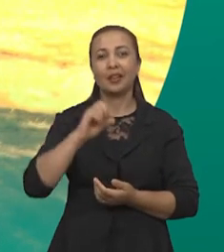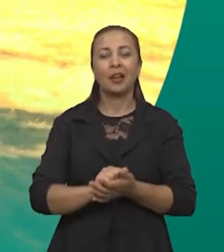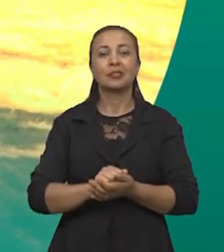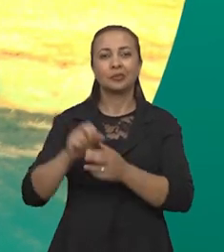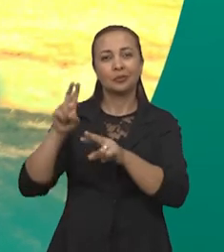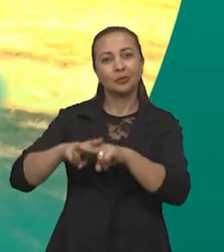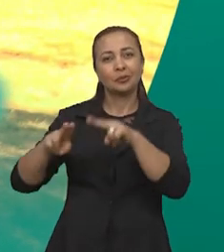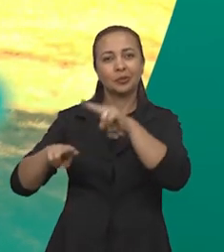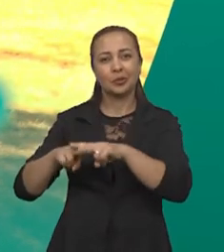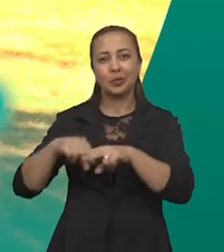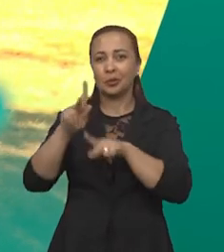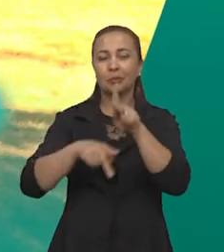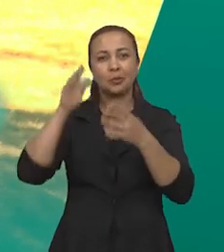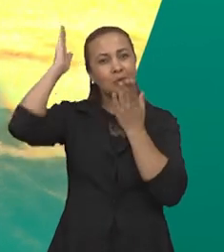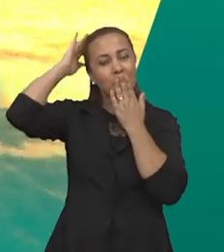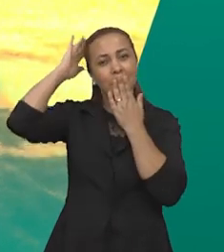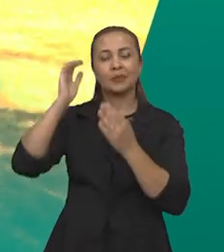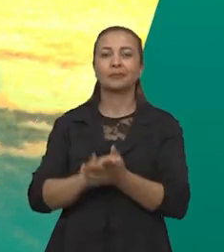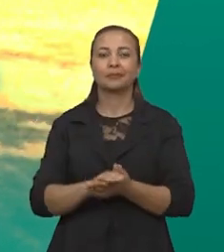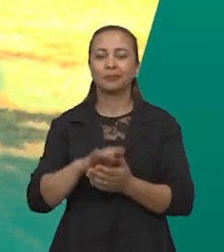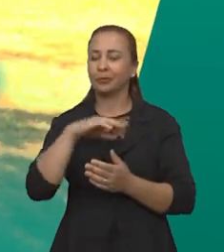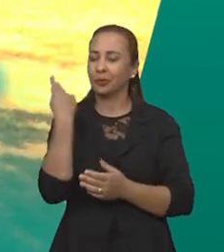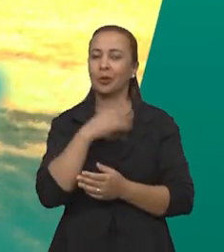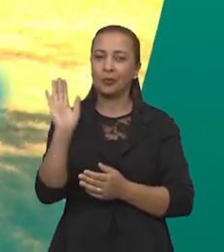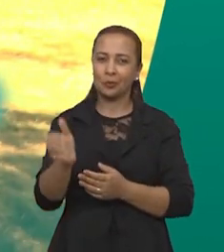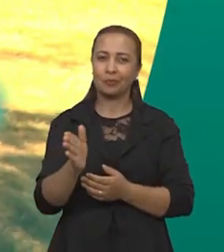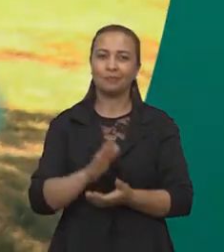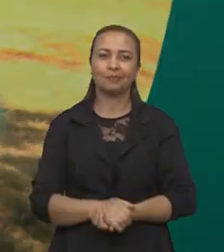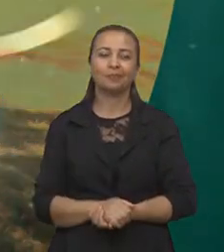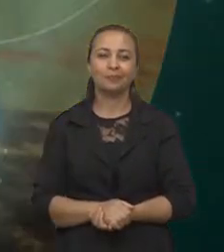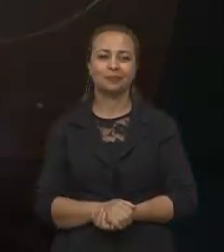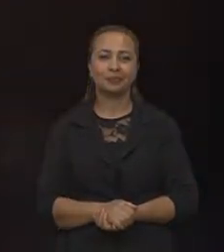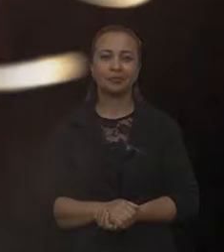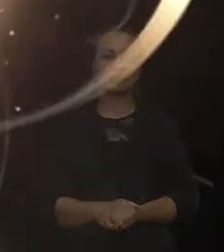história do São João dos povos indígenas. É depois do intervalo, a gente volta já já.